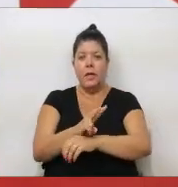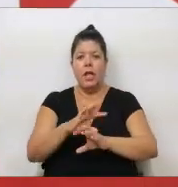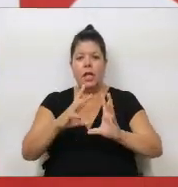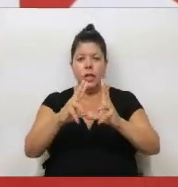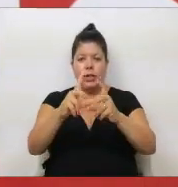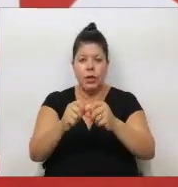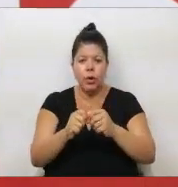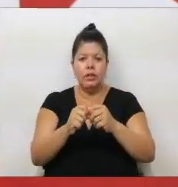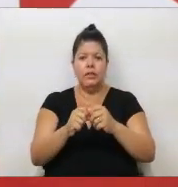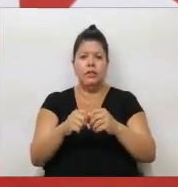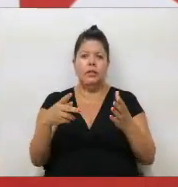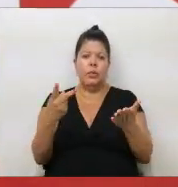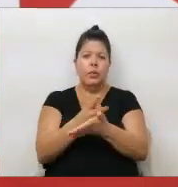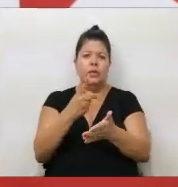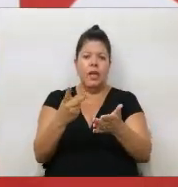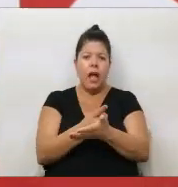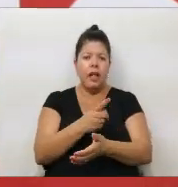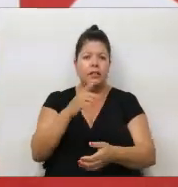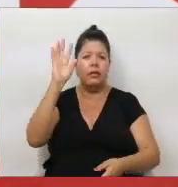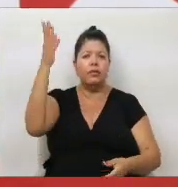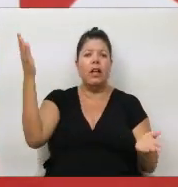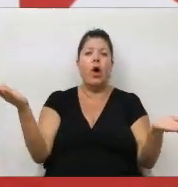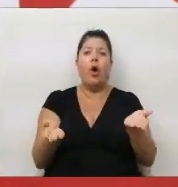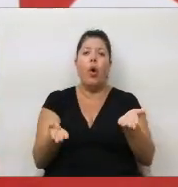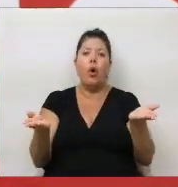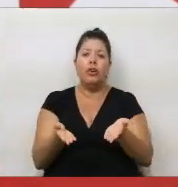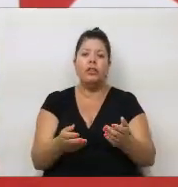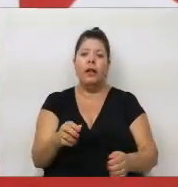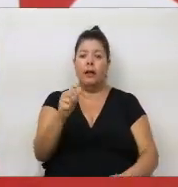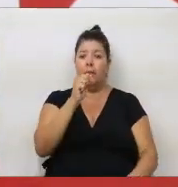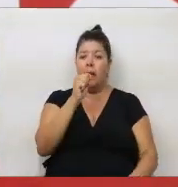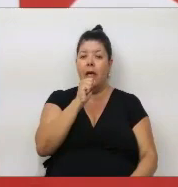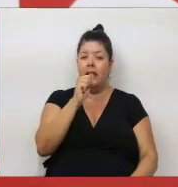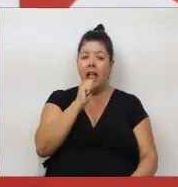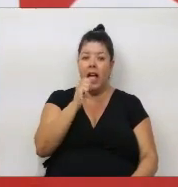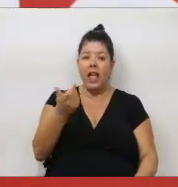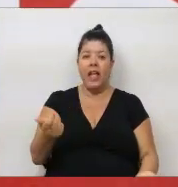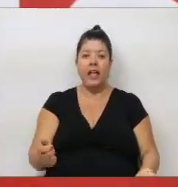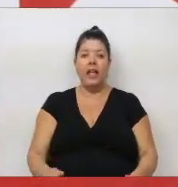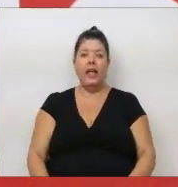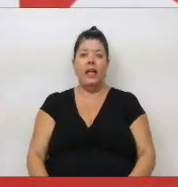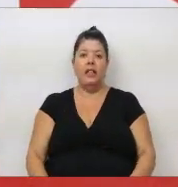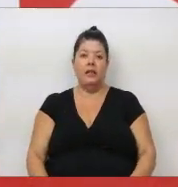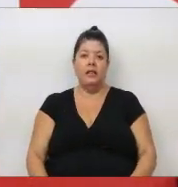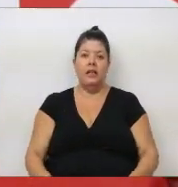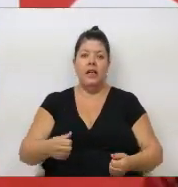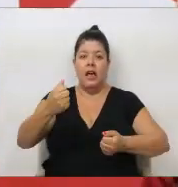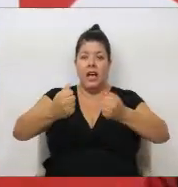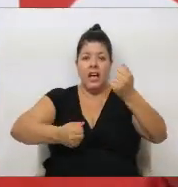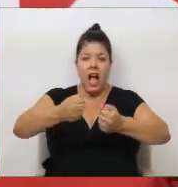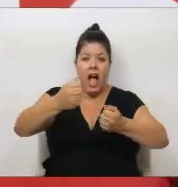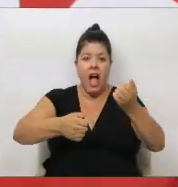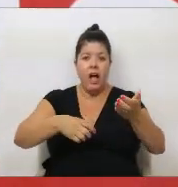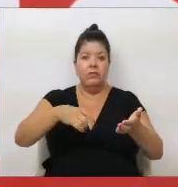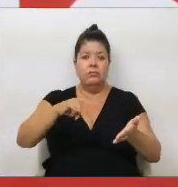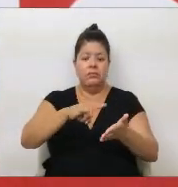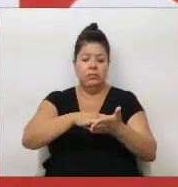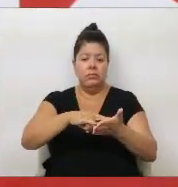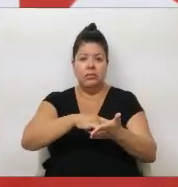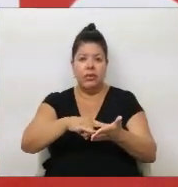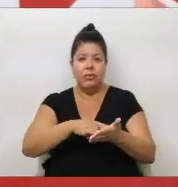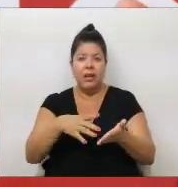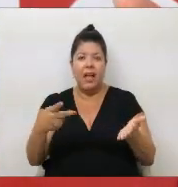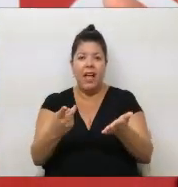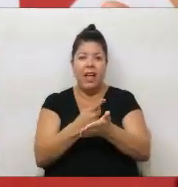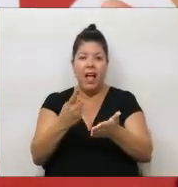esses desmandos que acontecem hoje, de bebedeira, de carro sem documentação,